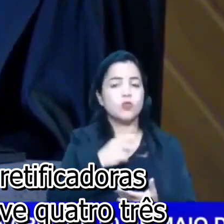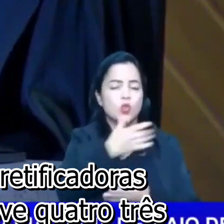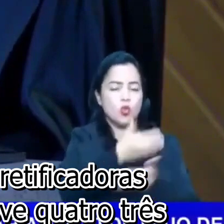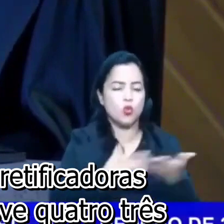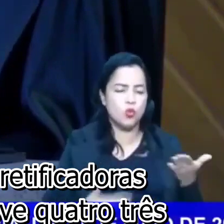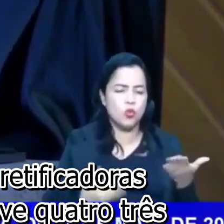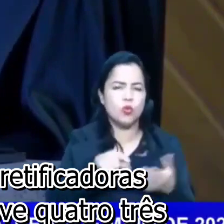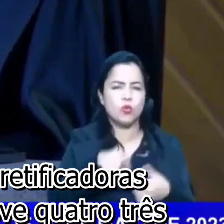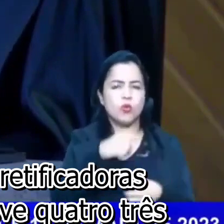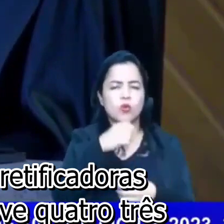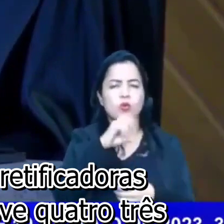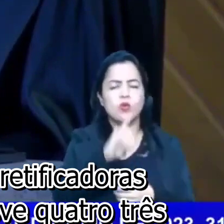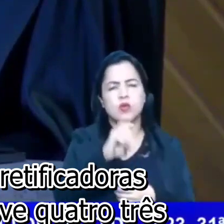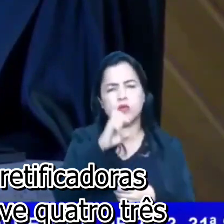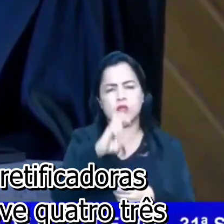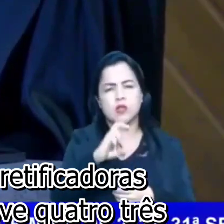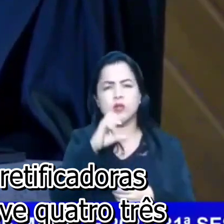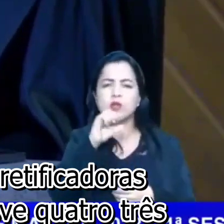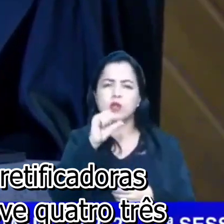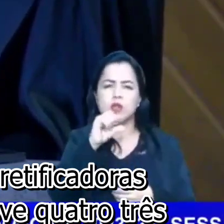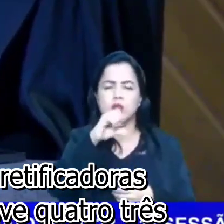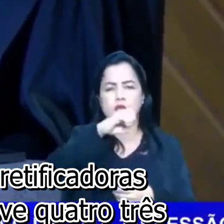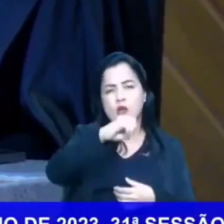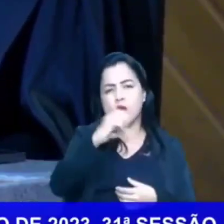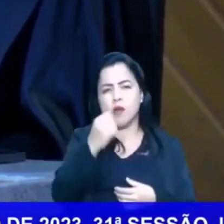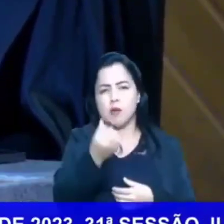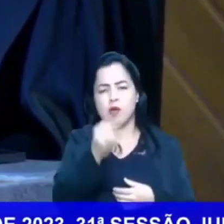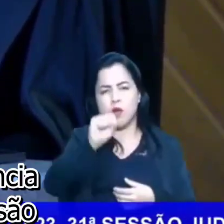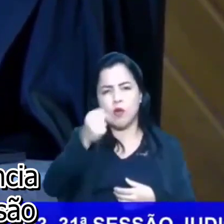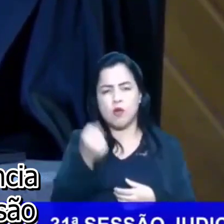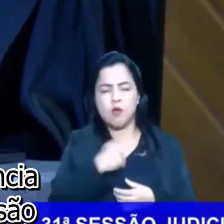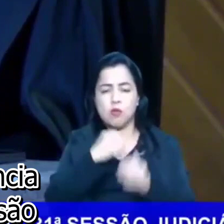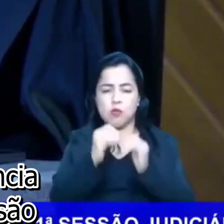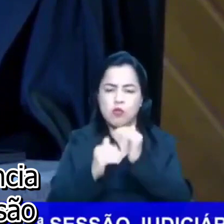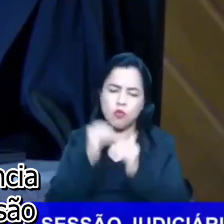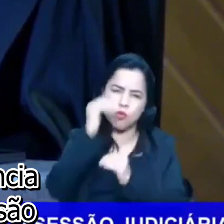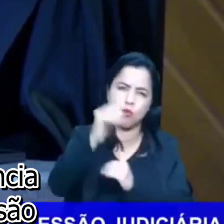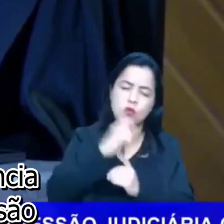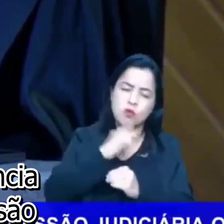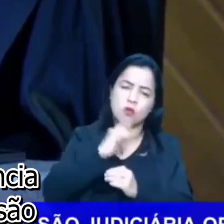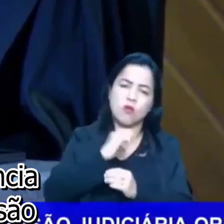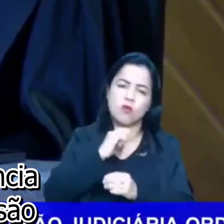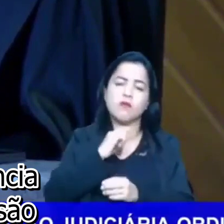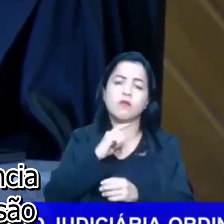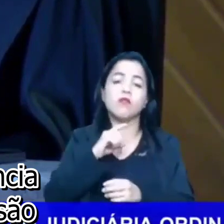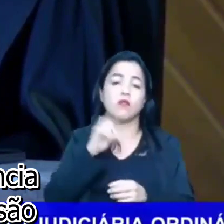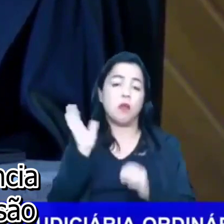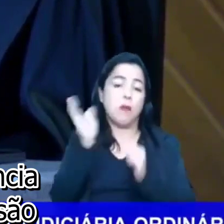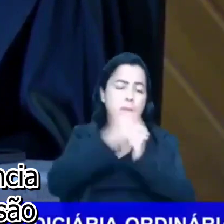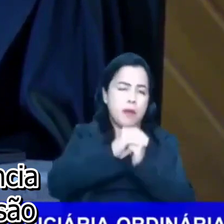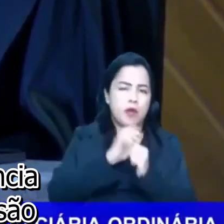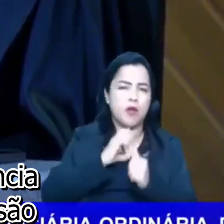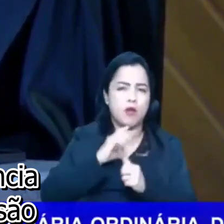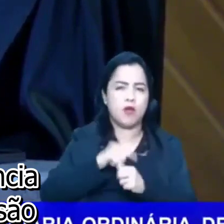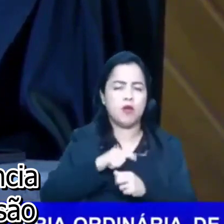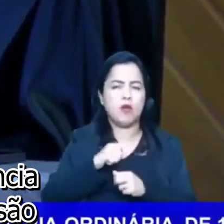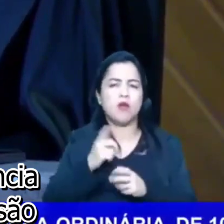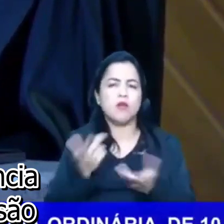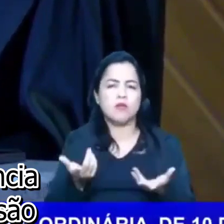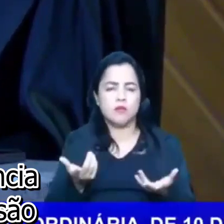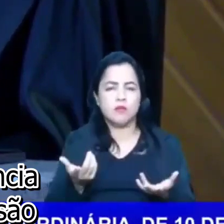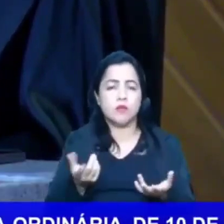petição de ID 5068-943, uma vez que ultrapassa a fase de diligência, sendo acobertada pelo manto da